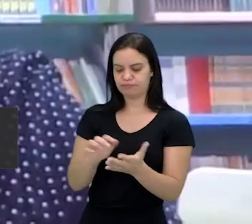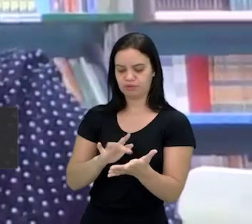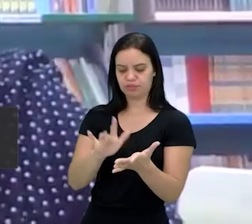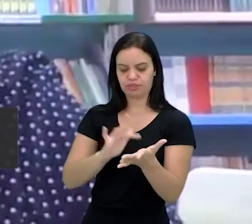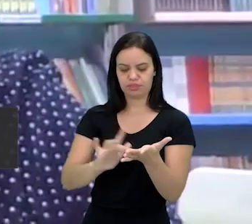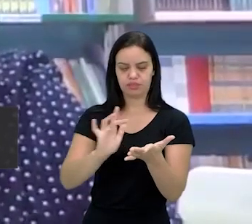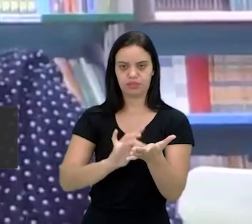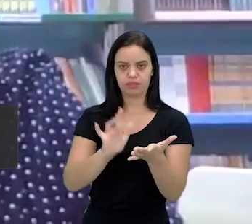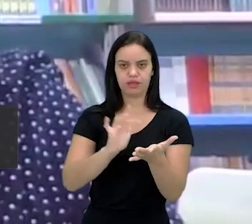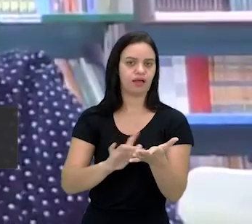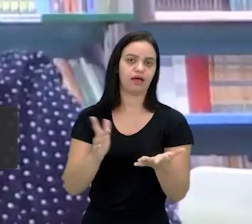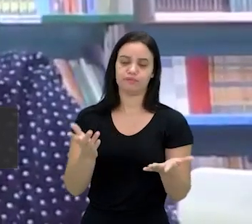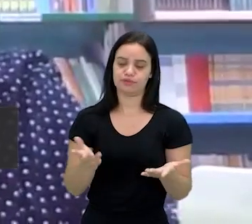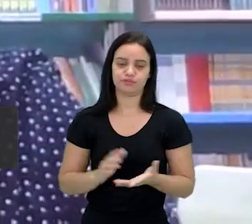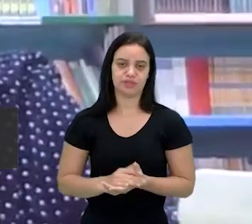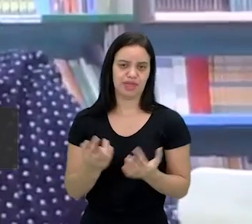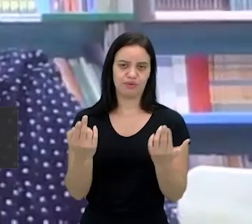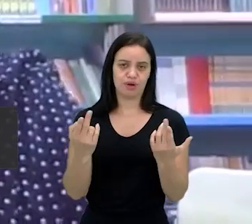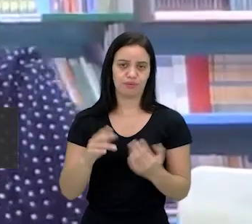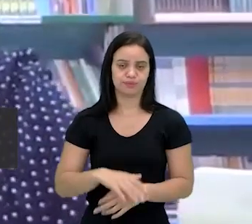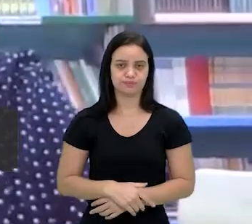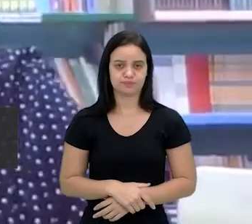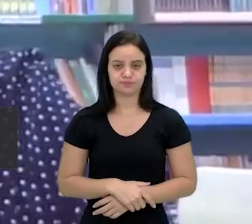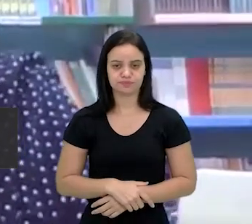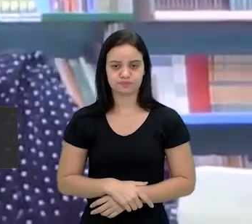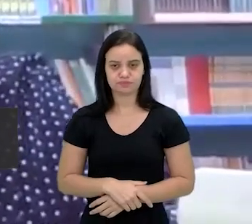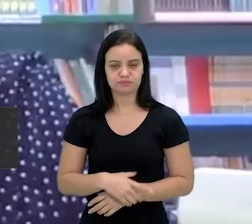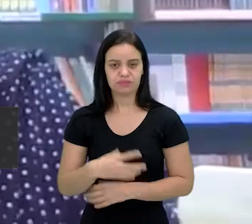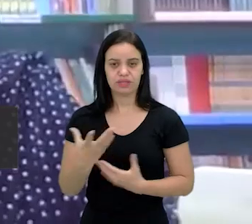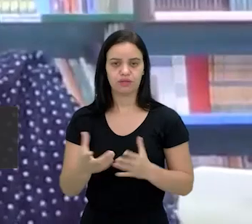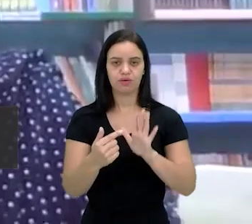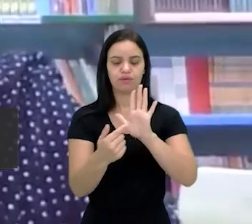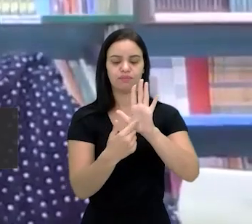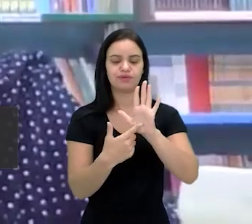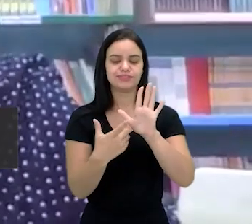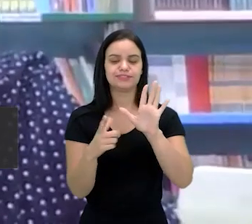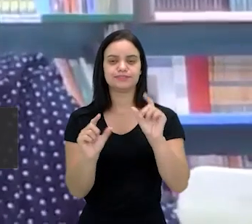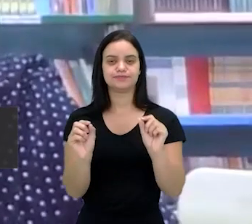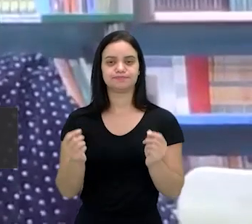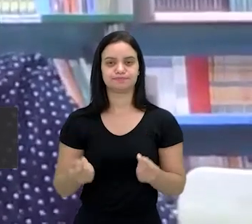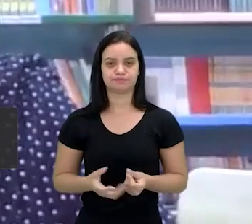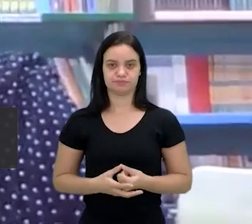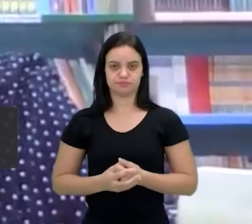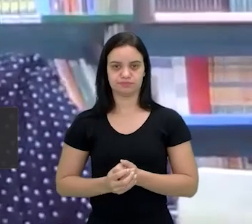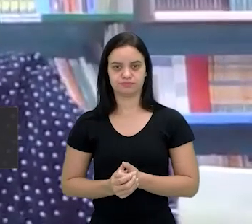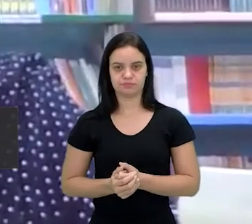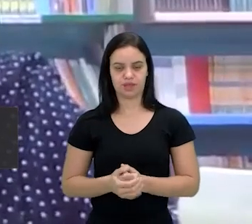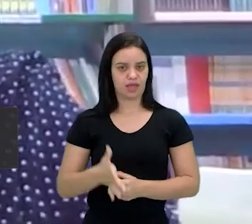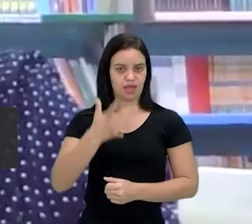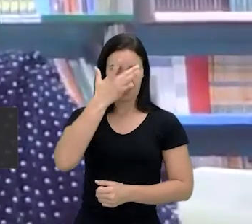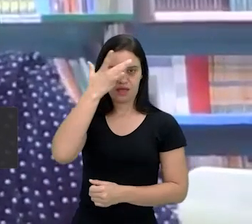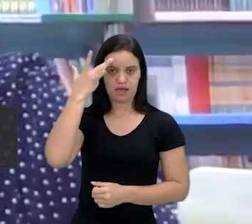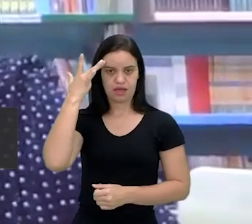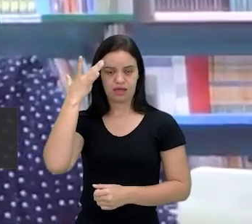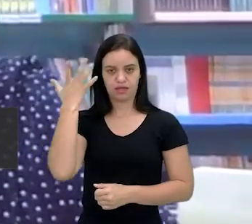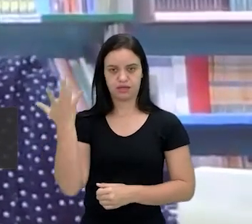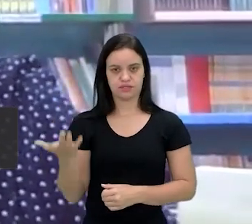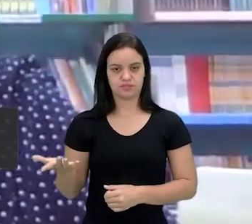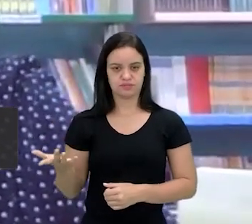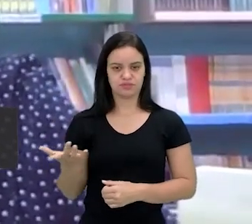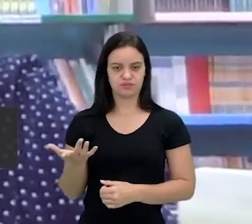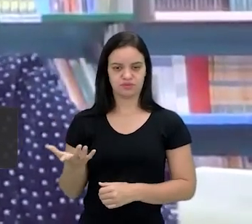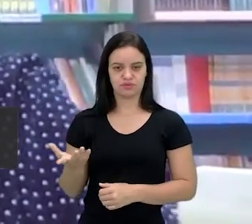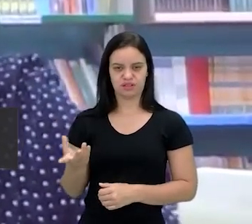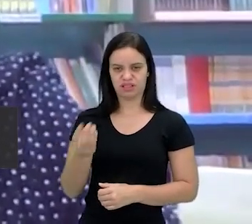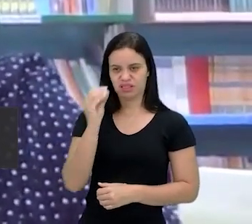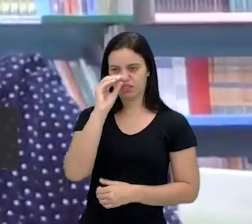computador, né? Então, mostra ali que as pessoas estão enganadas,